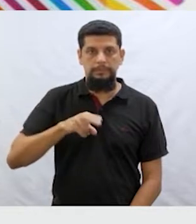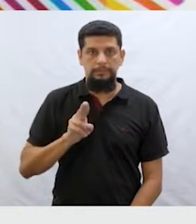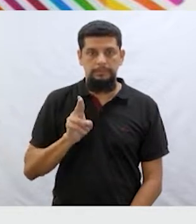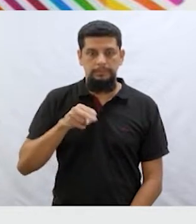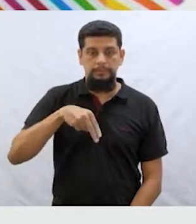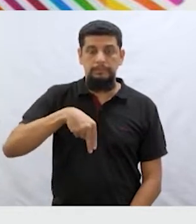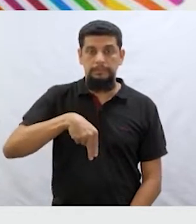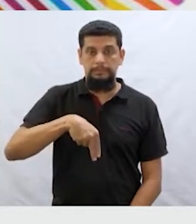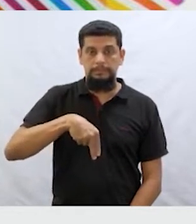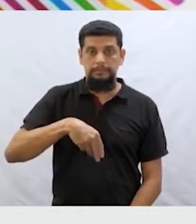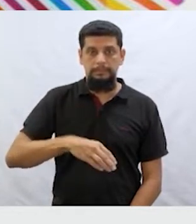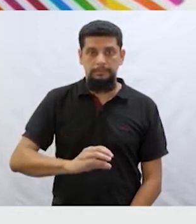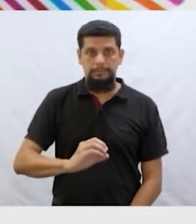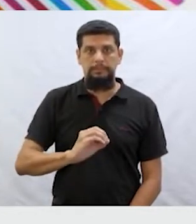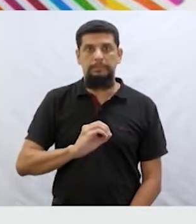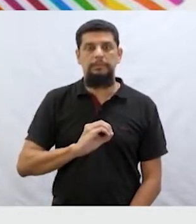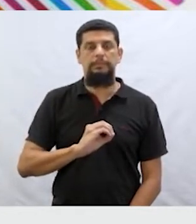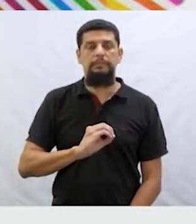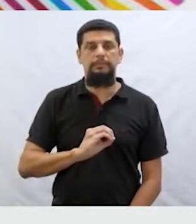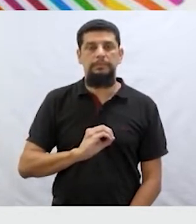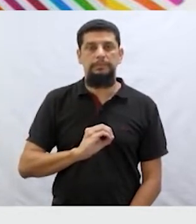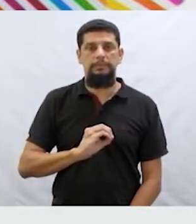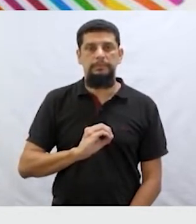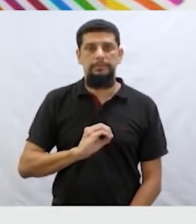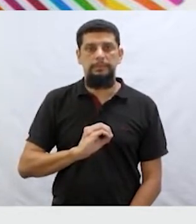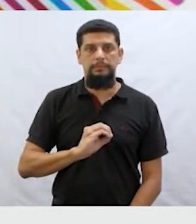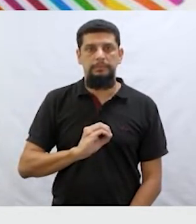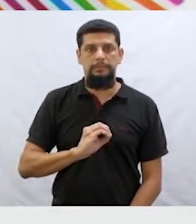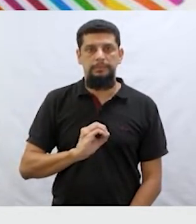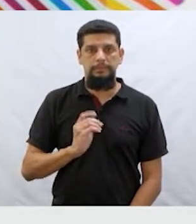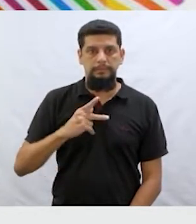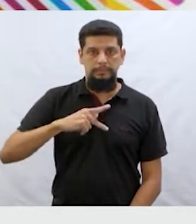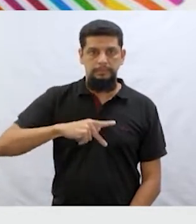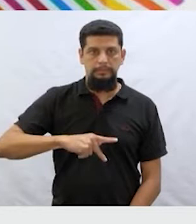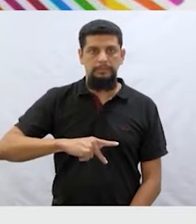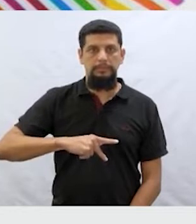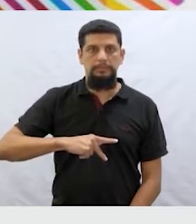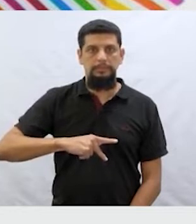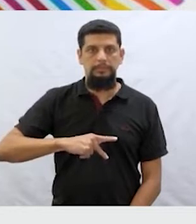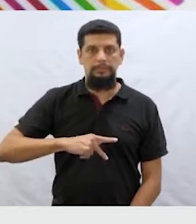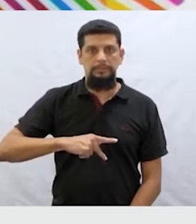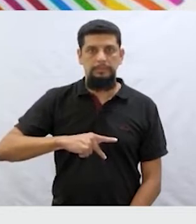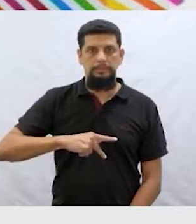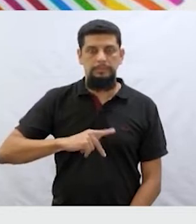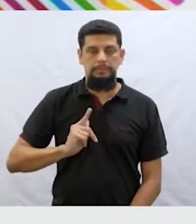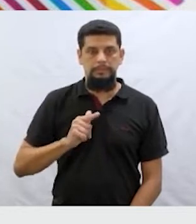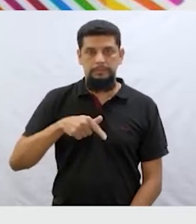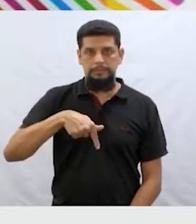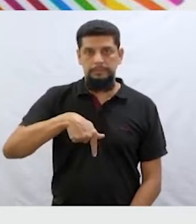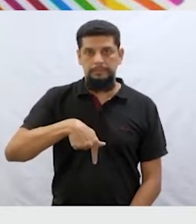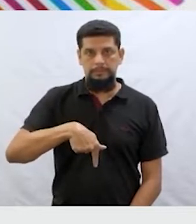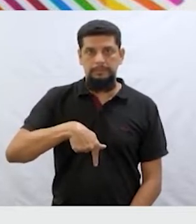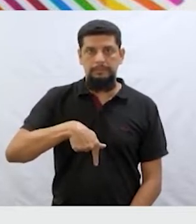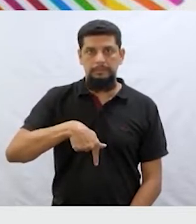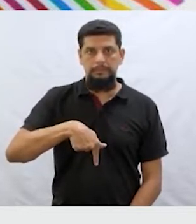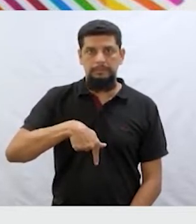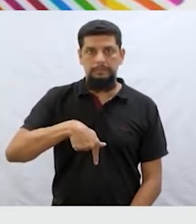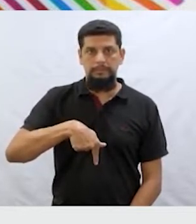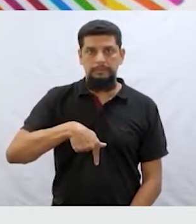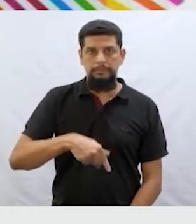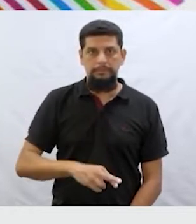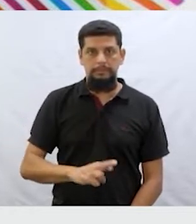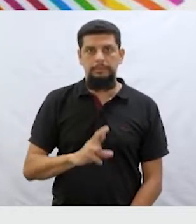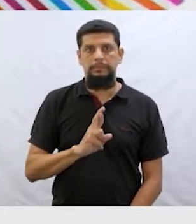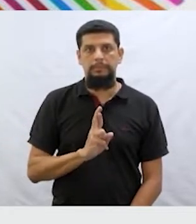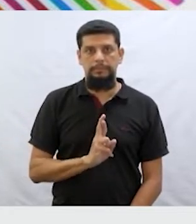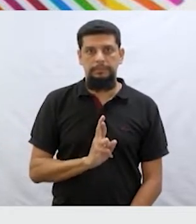M, N, O, P, Q,